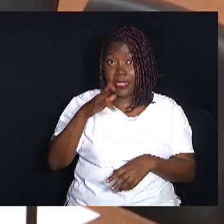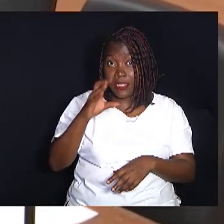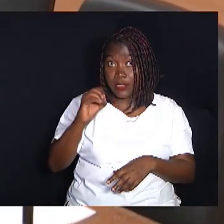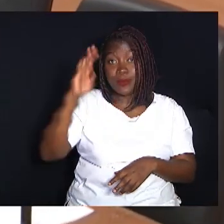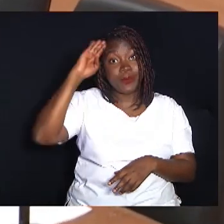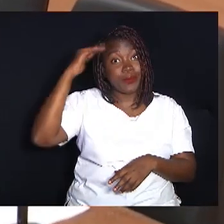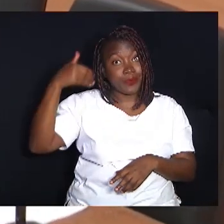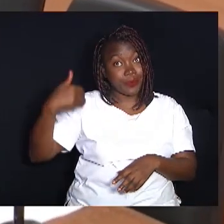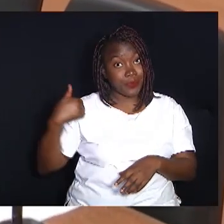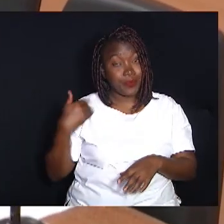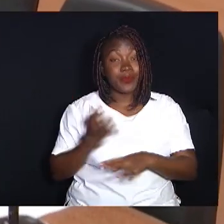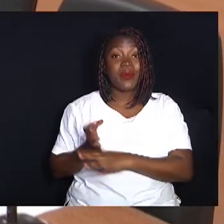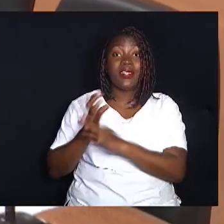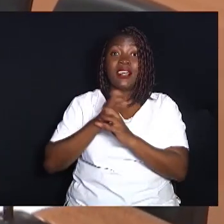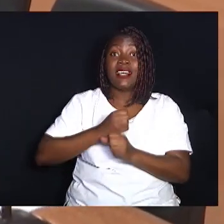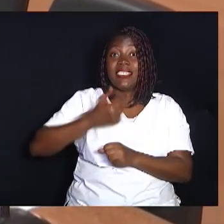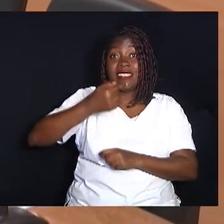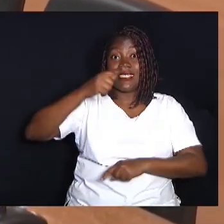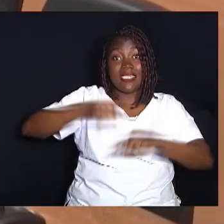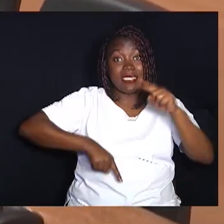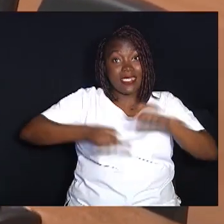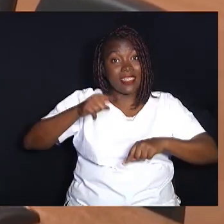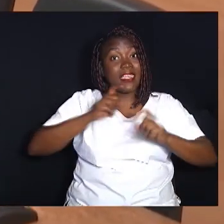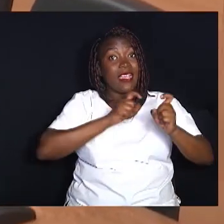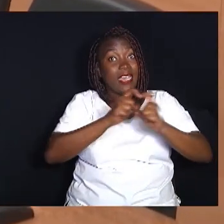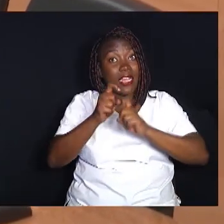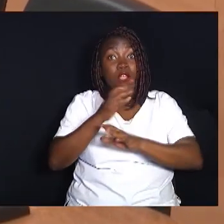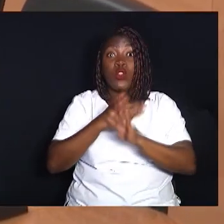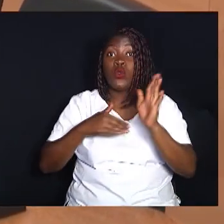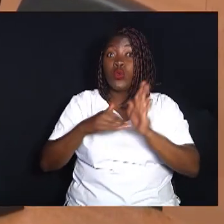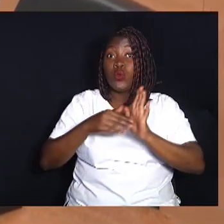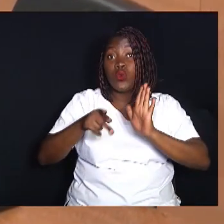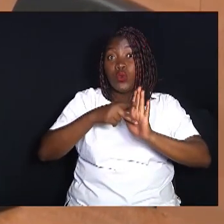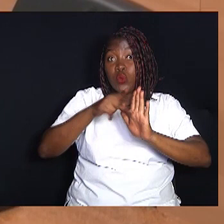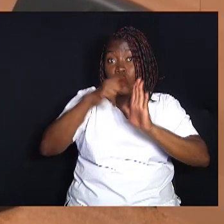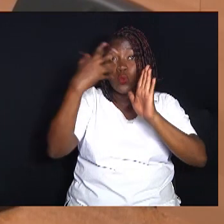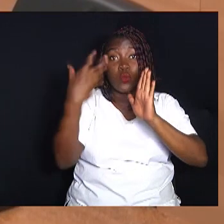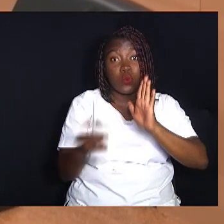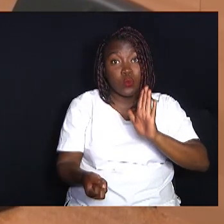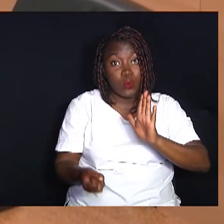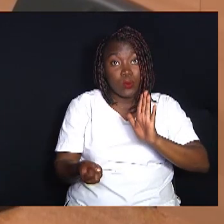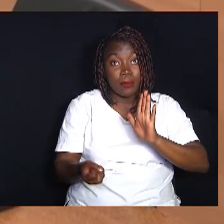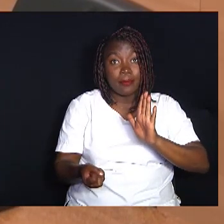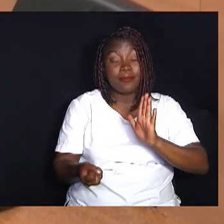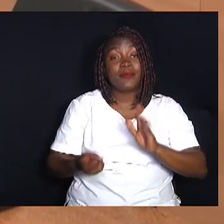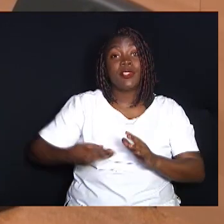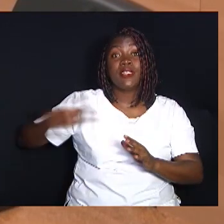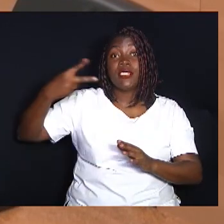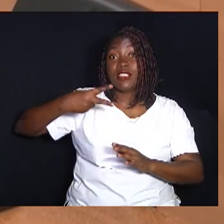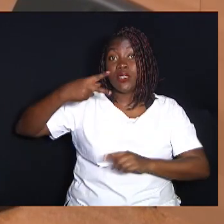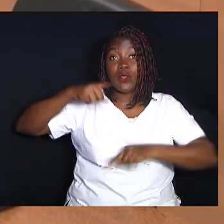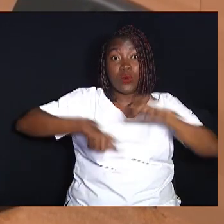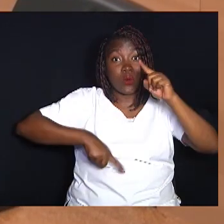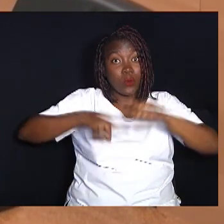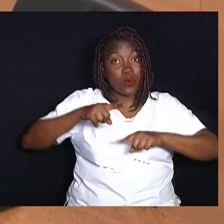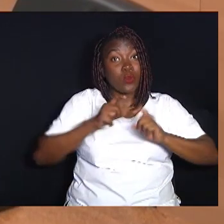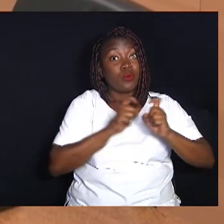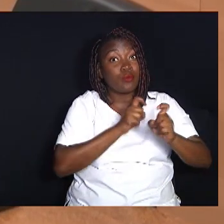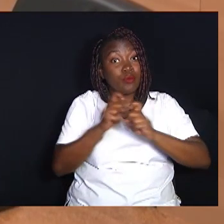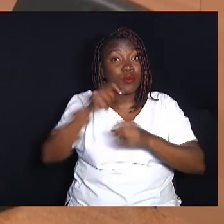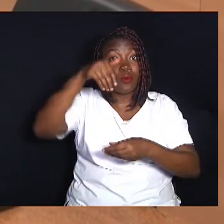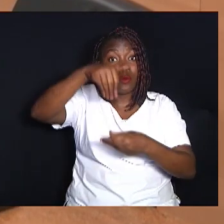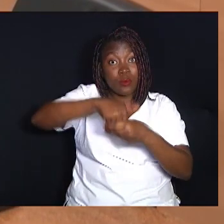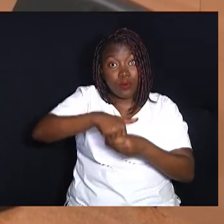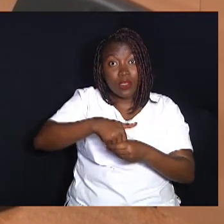Foram 7 itens em discussão. Todos os projetos foram aprovados. Segundo item, discussão e votação do parecer sugerido